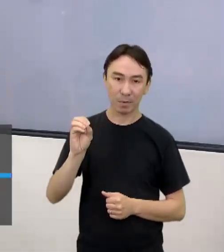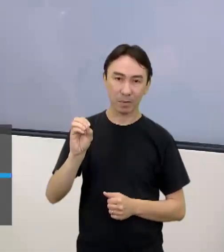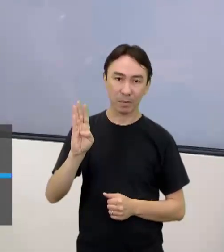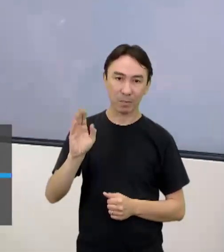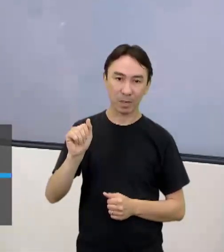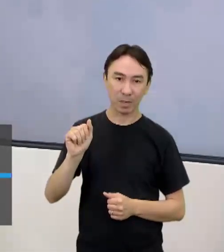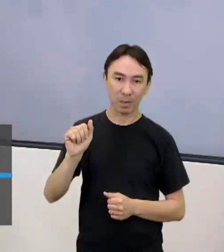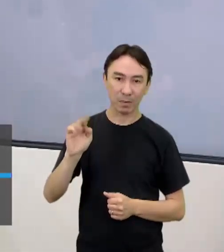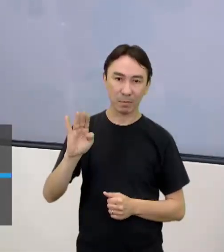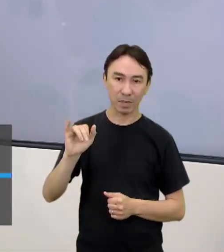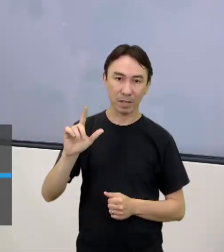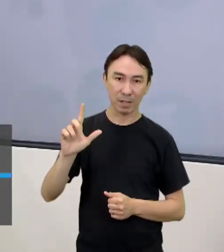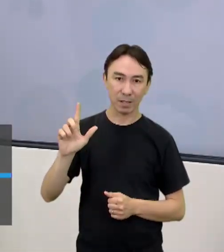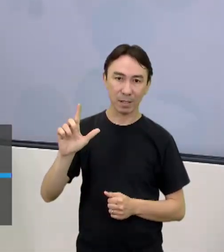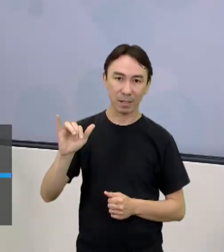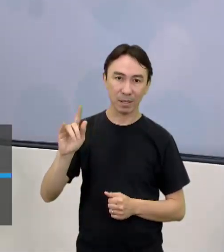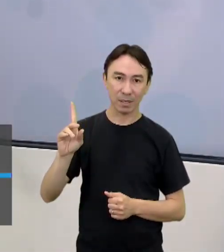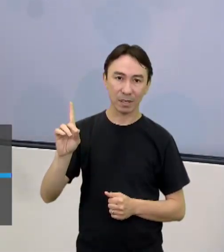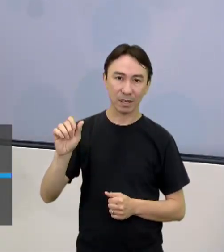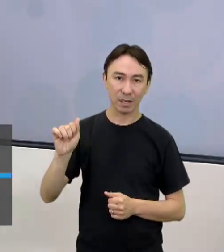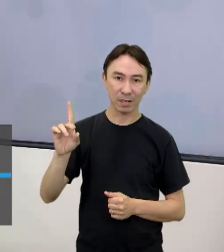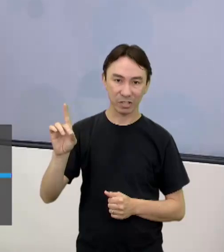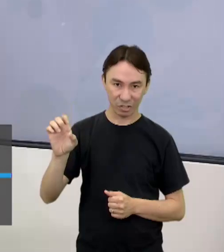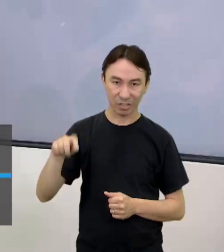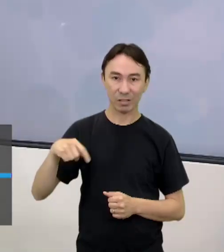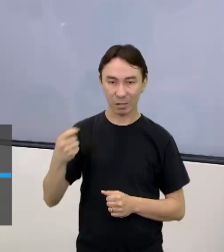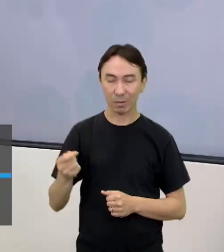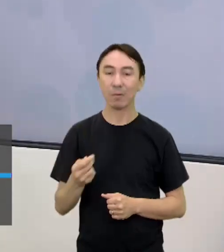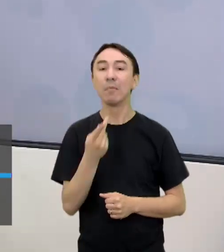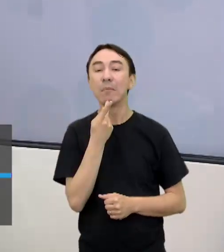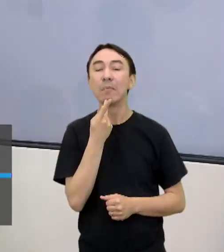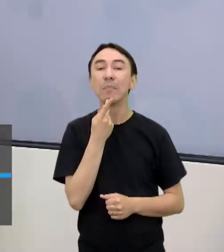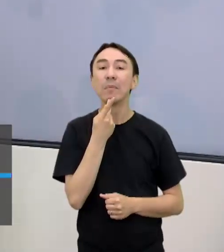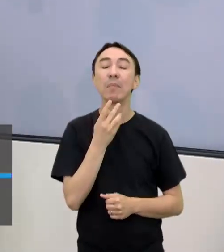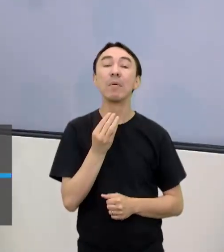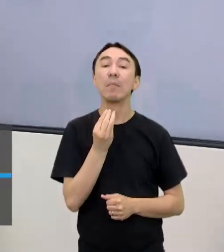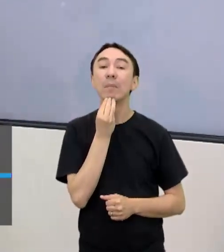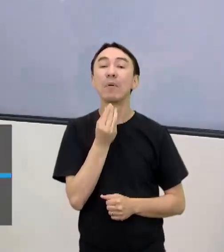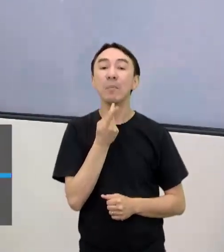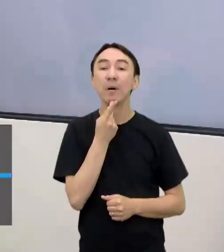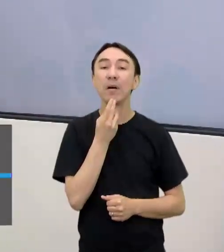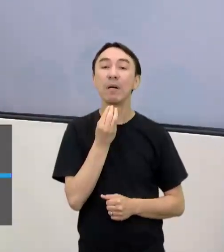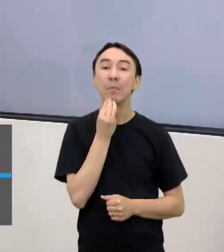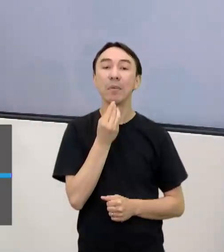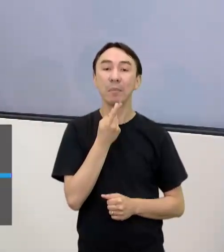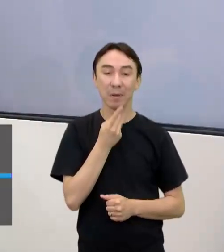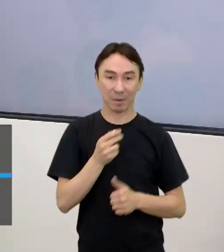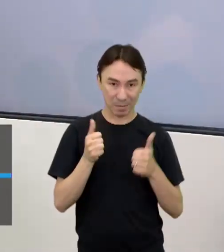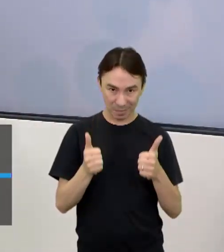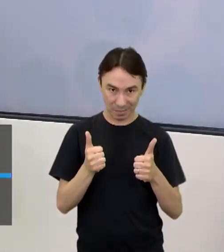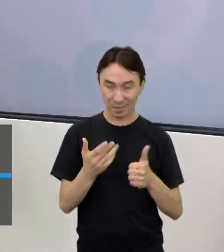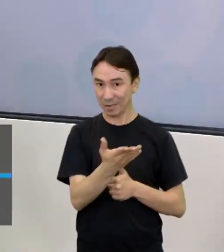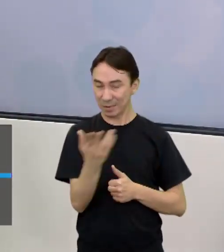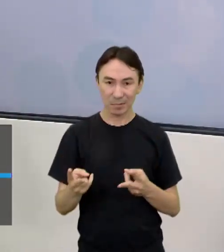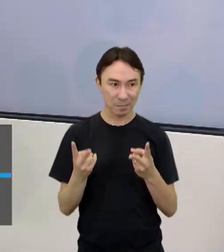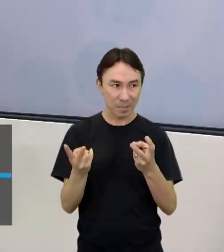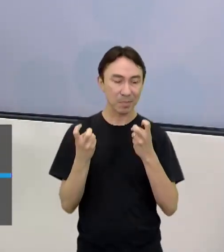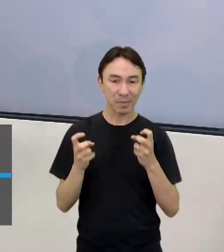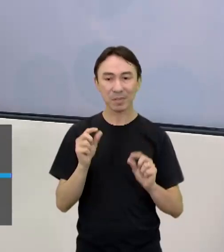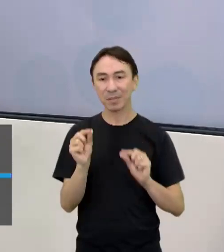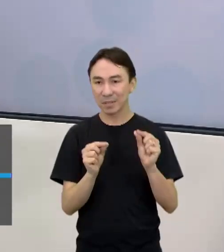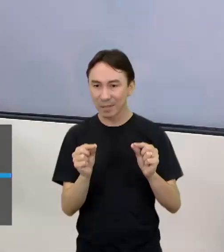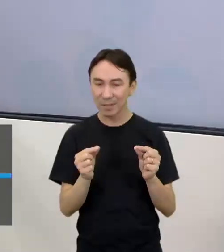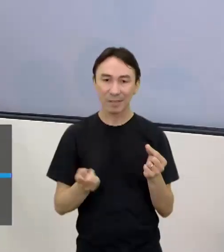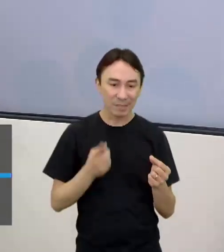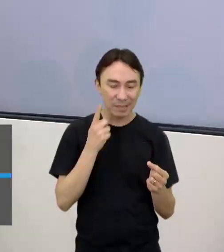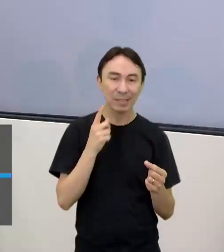essa probabilidade, como funciona, o que a gente utiliza para calcular essa probabilidade, e você vai perceber que nós vamos utilizar aquela